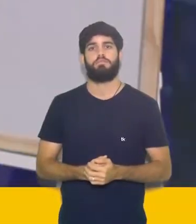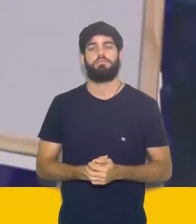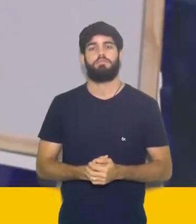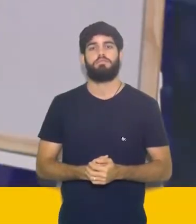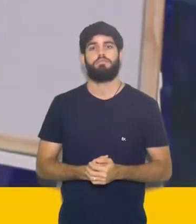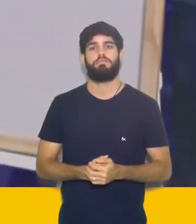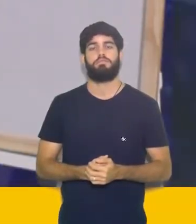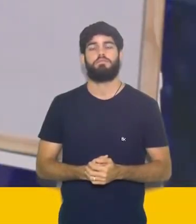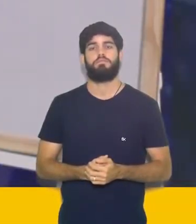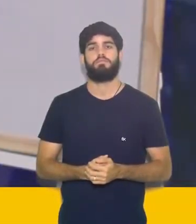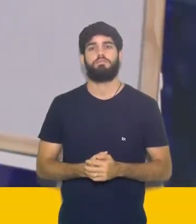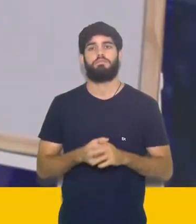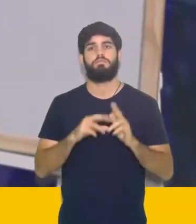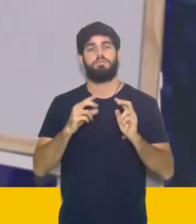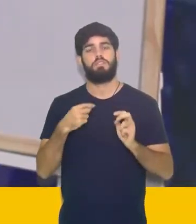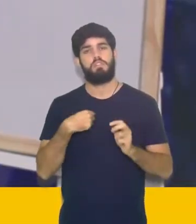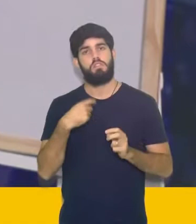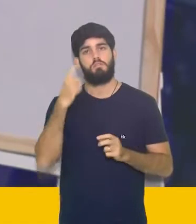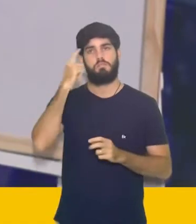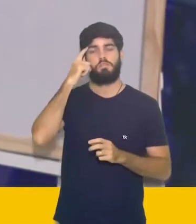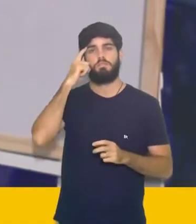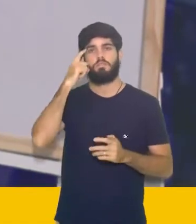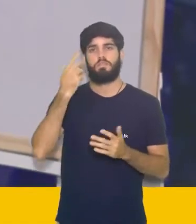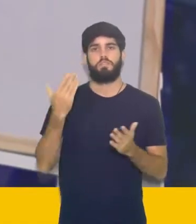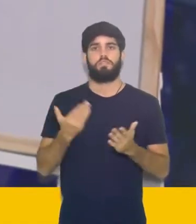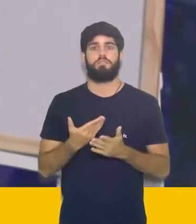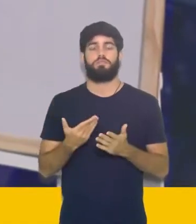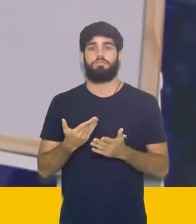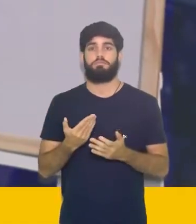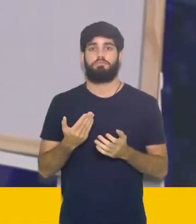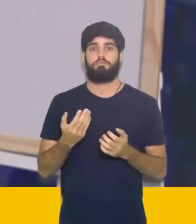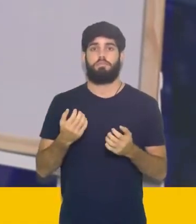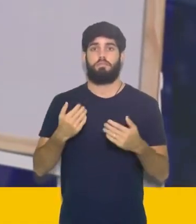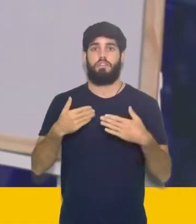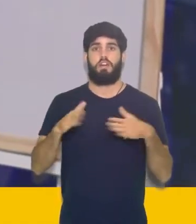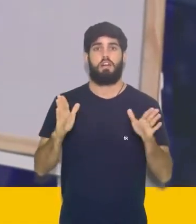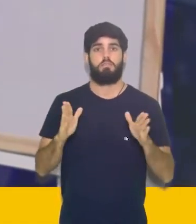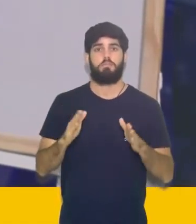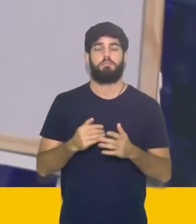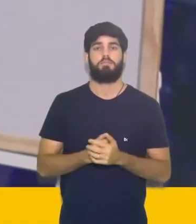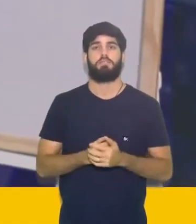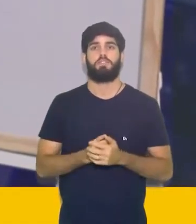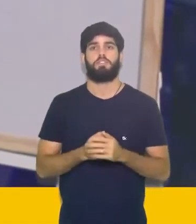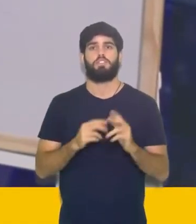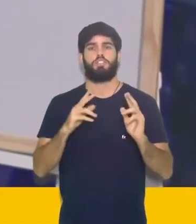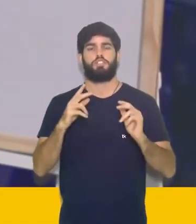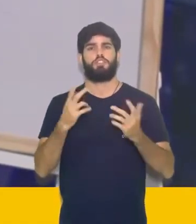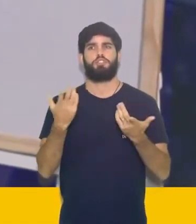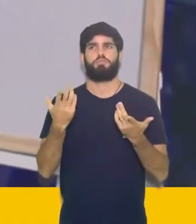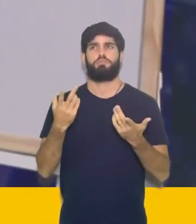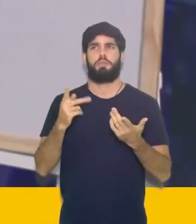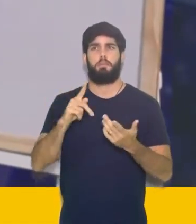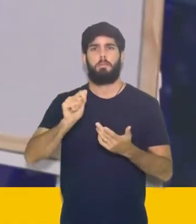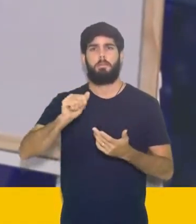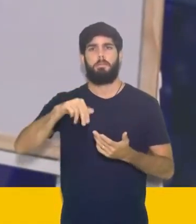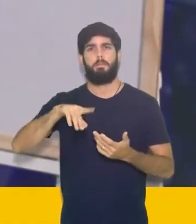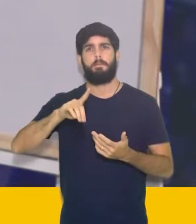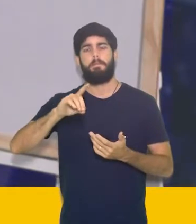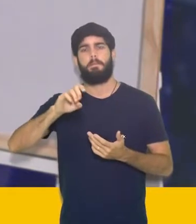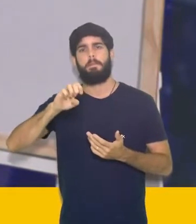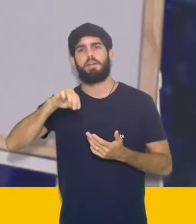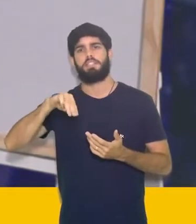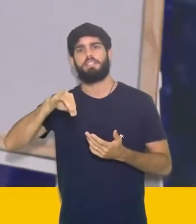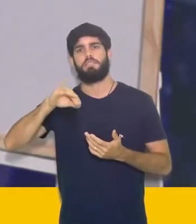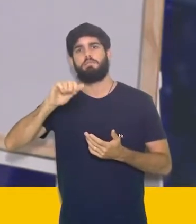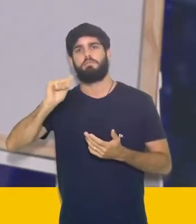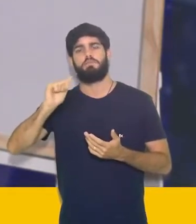O tema que eu pensei agora na minha cabeça é um tema muito amplo, que seria sobre pandemia. mas é um